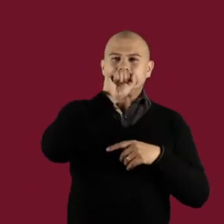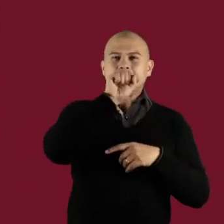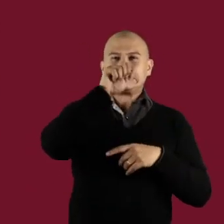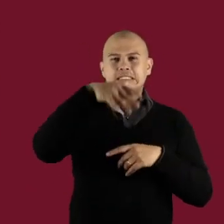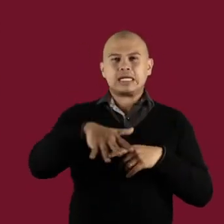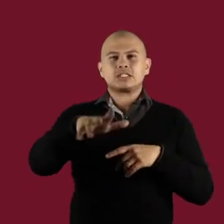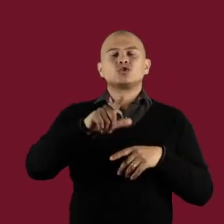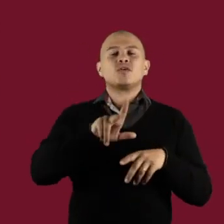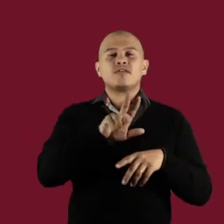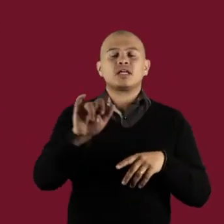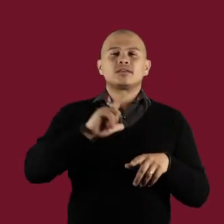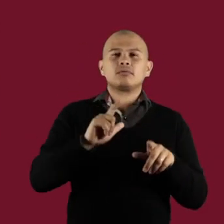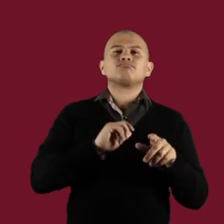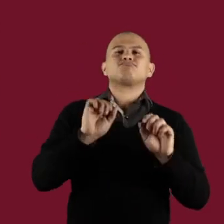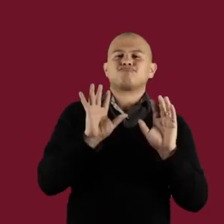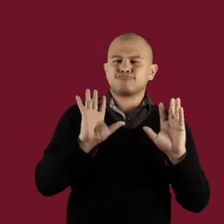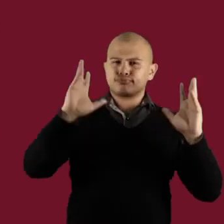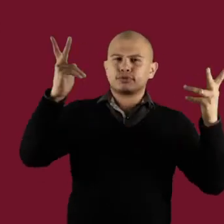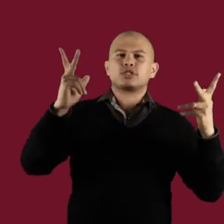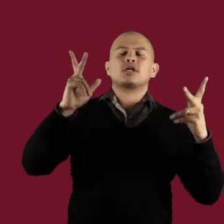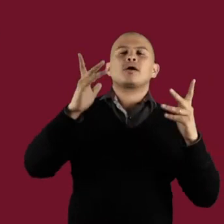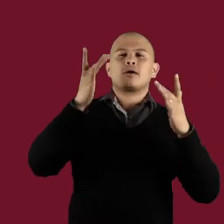né, que envolve aí